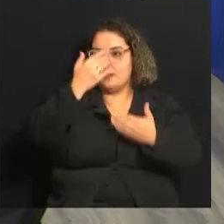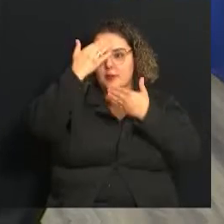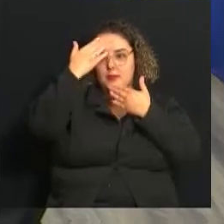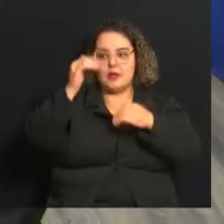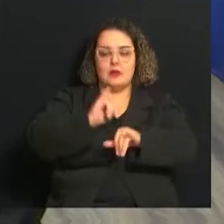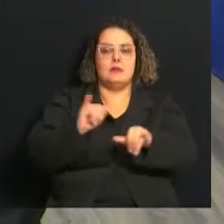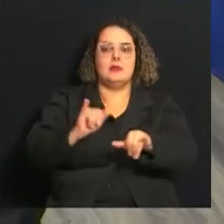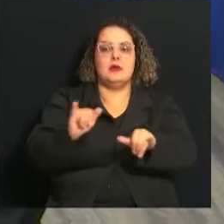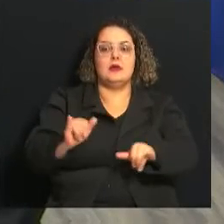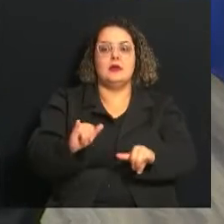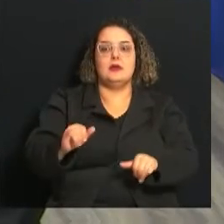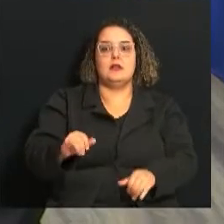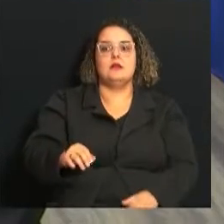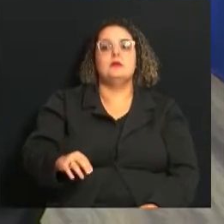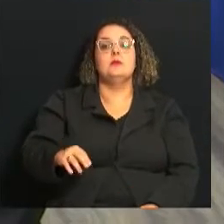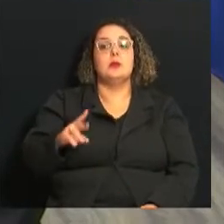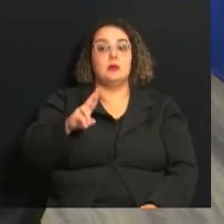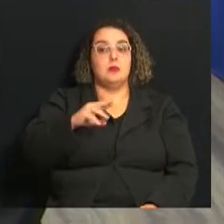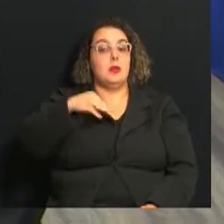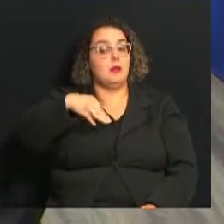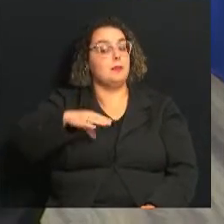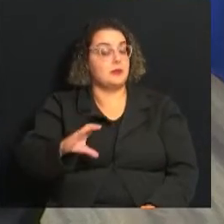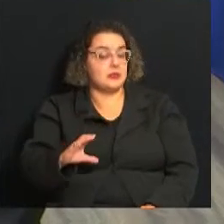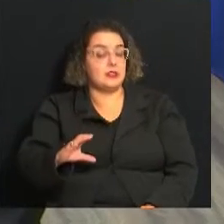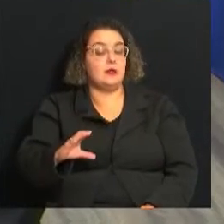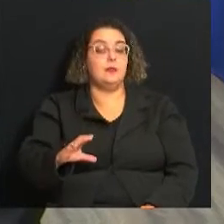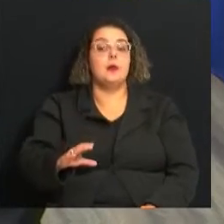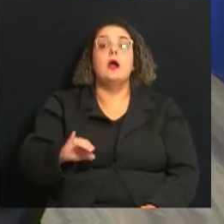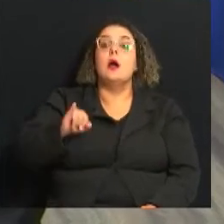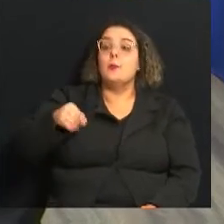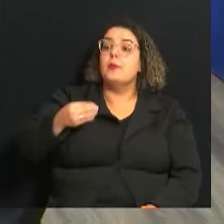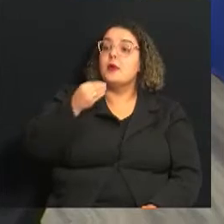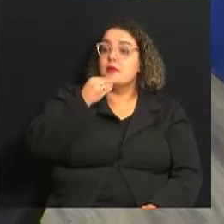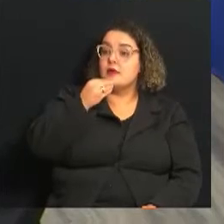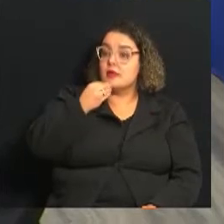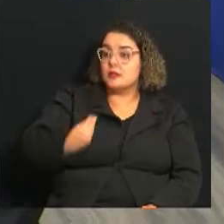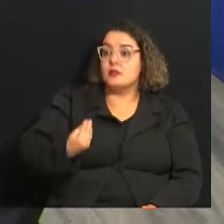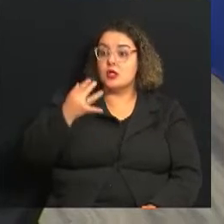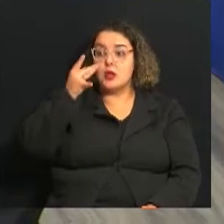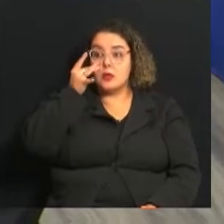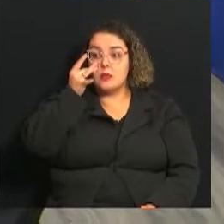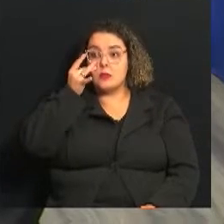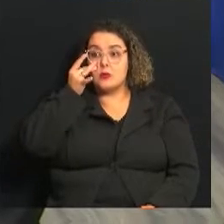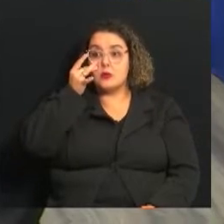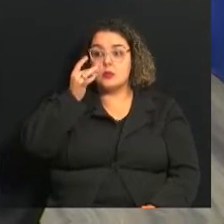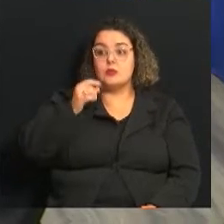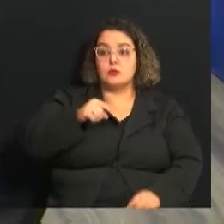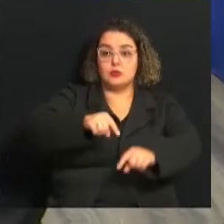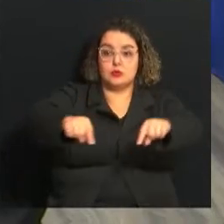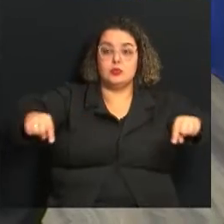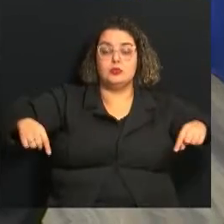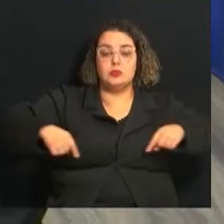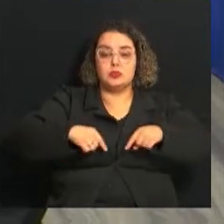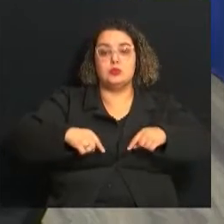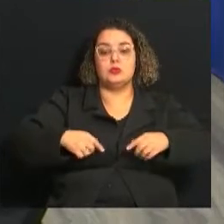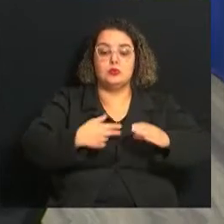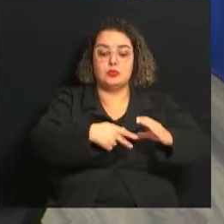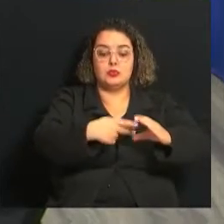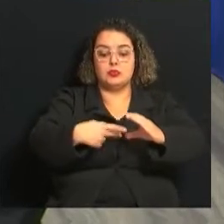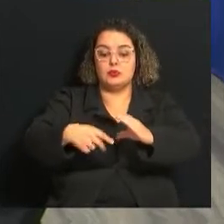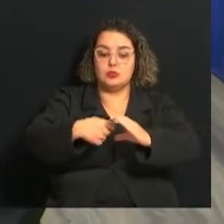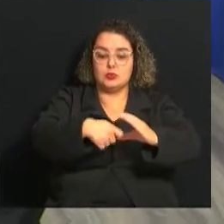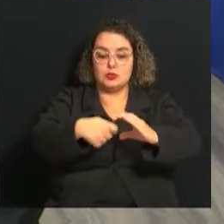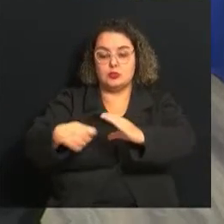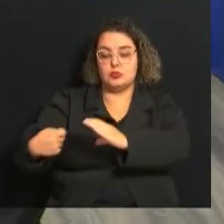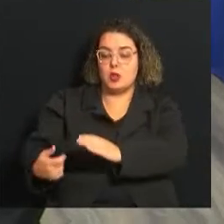da Metrópole de Campinas. Já quero aproveitar a sua presença aqui nos nossos estúdios para nós falarmos sobre as notícias do